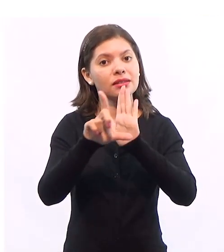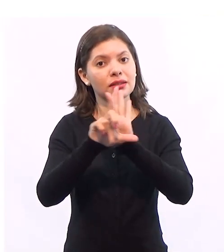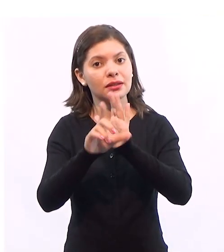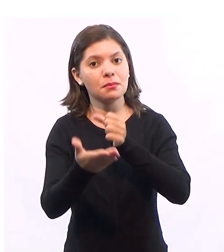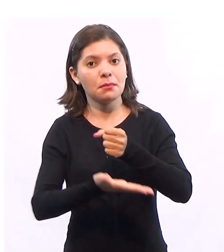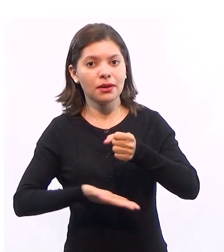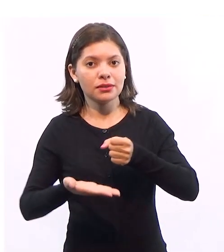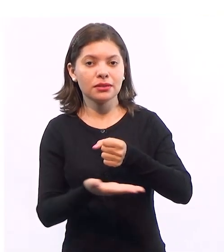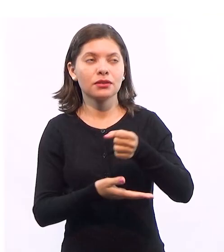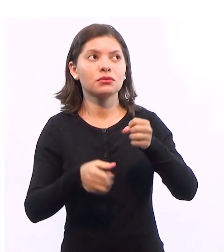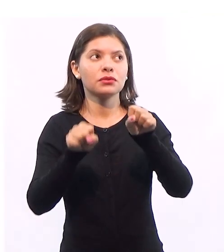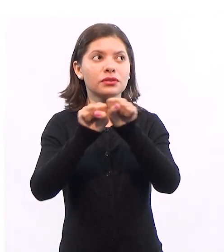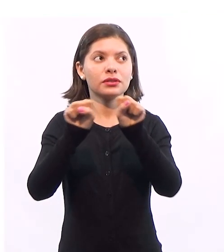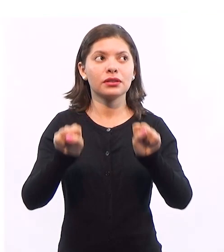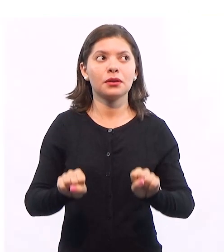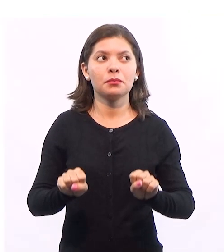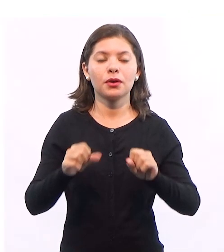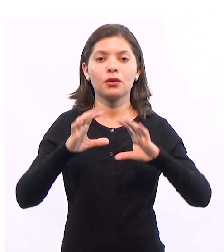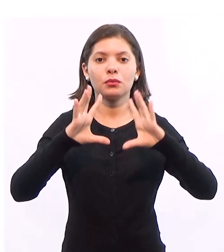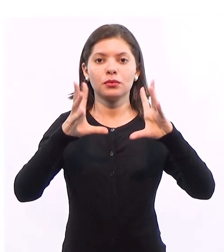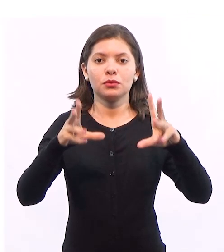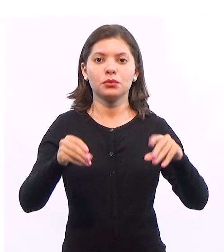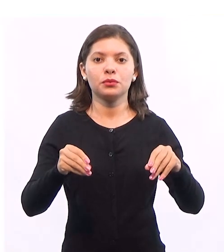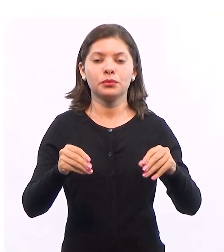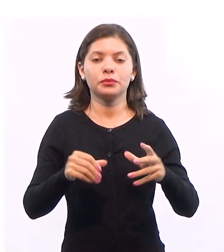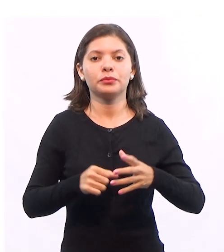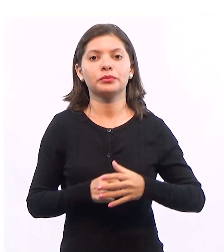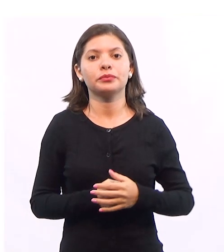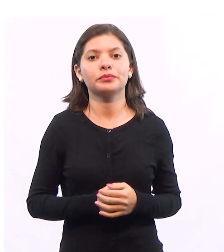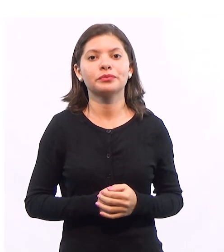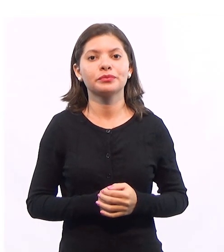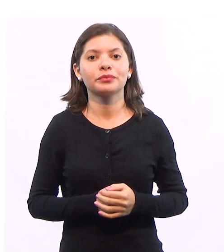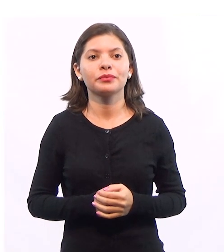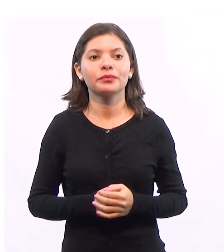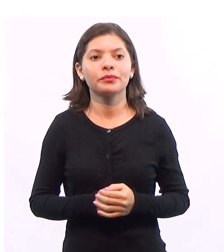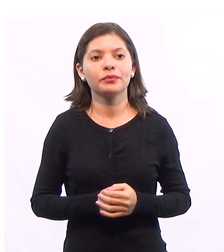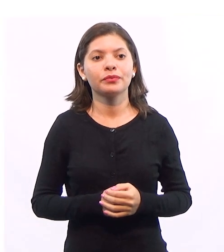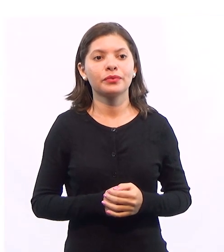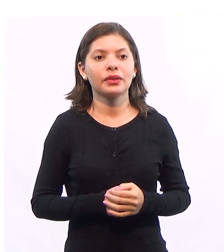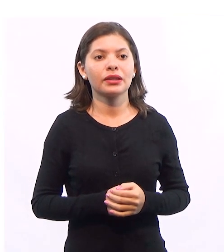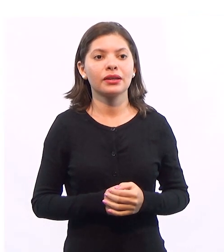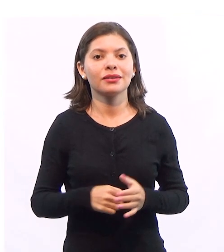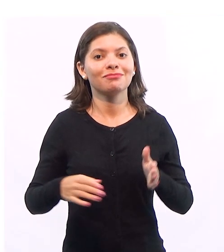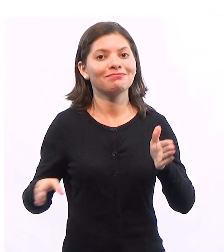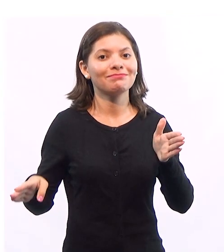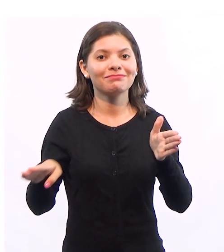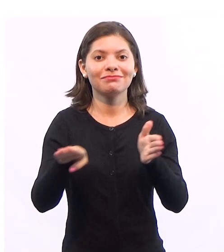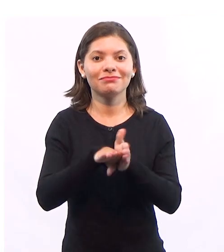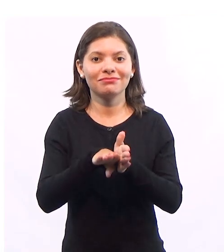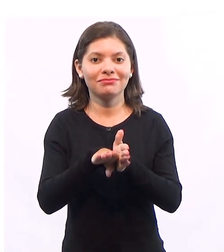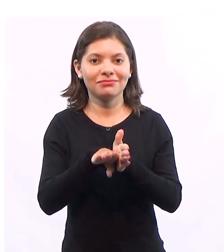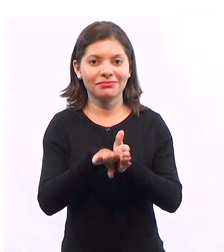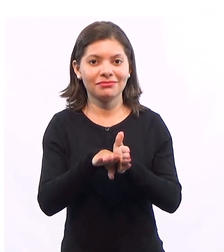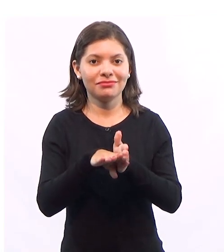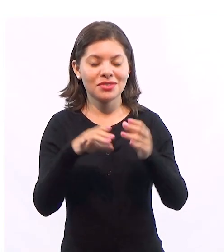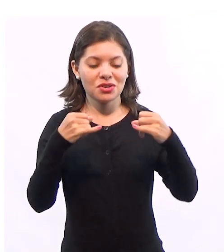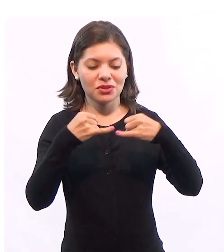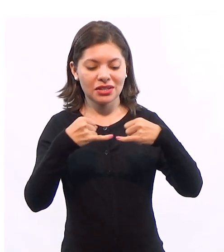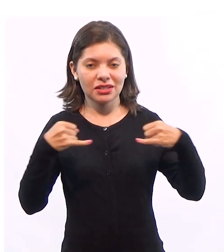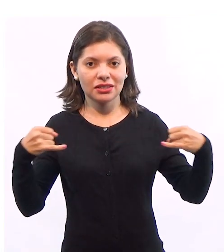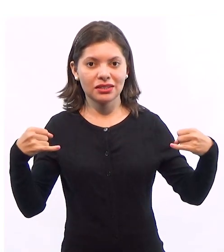leis fundamentais dos sistemas como um todo, tá bom? Para fechar, estamos chegando aqui na